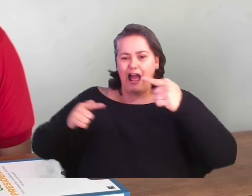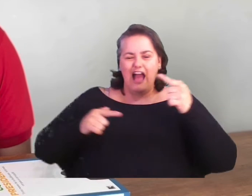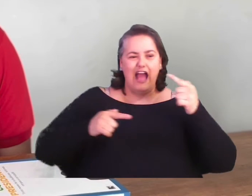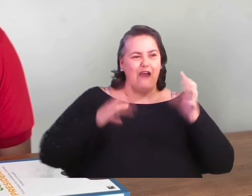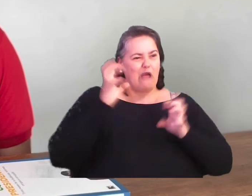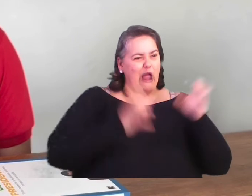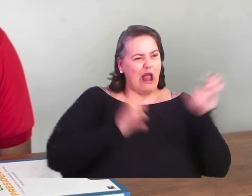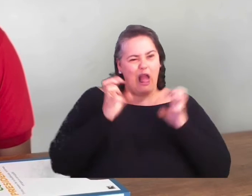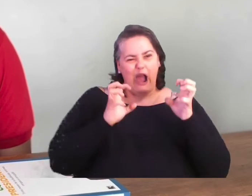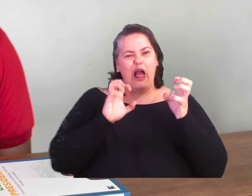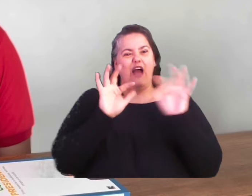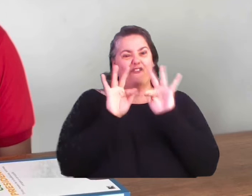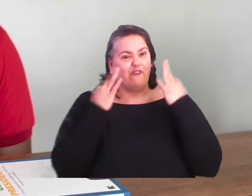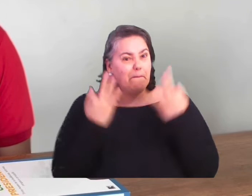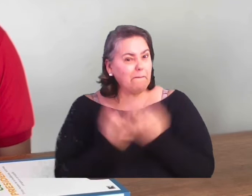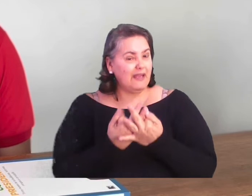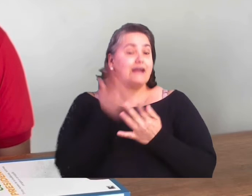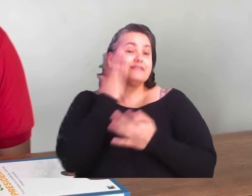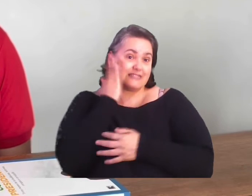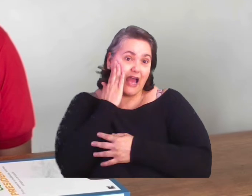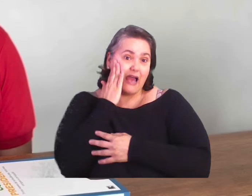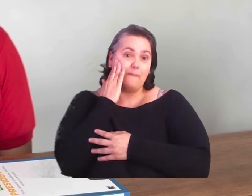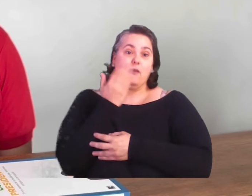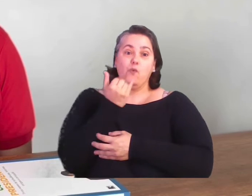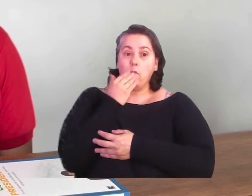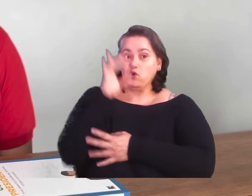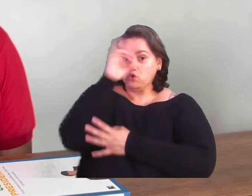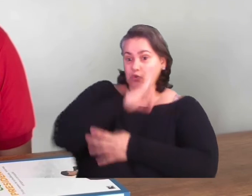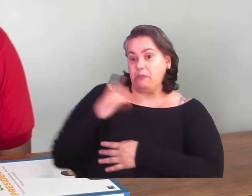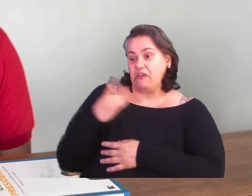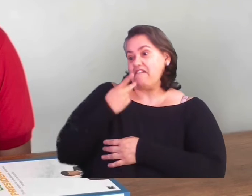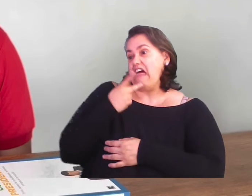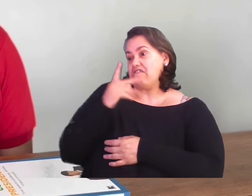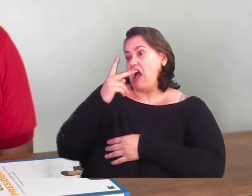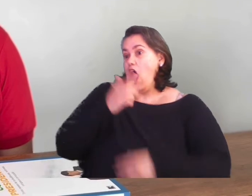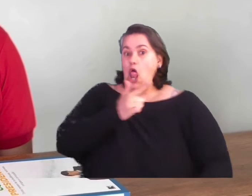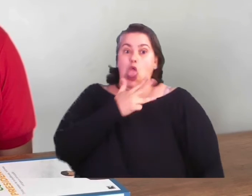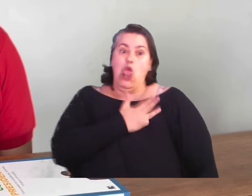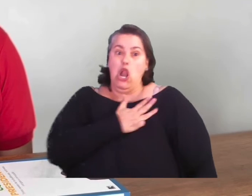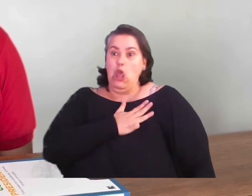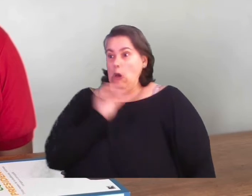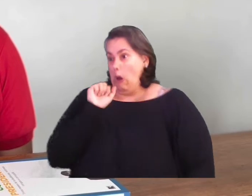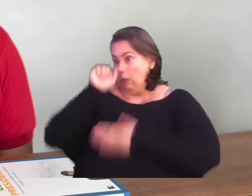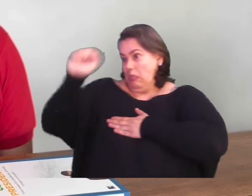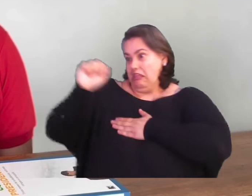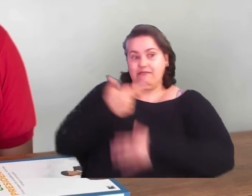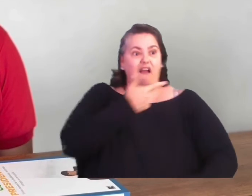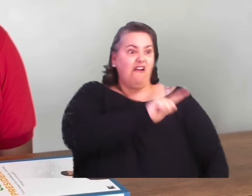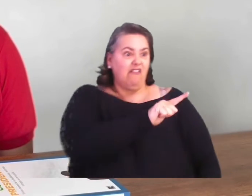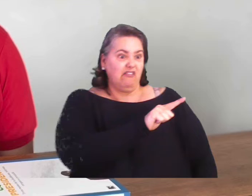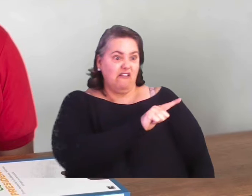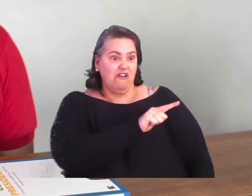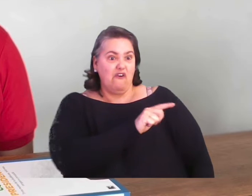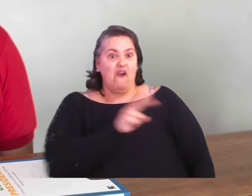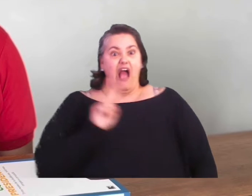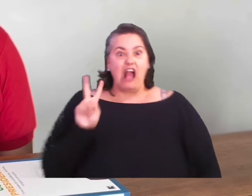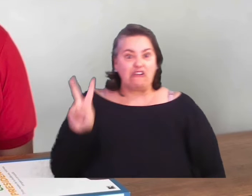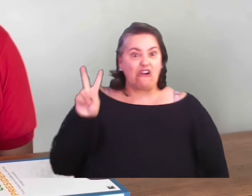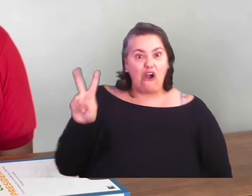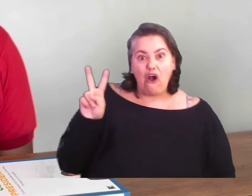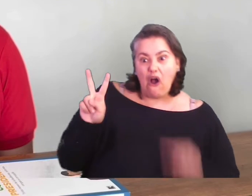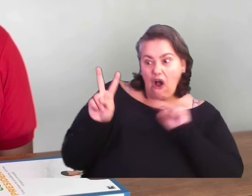Sabe o almoço de domingo? Um dizia que o Lula era comunista, o outro dizia que o